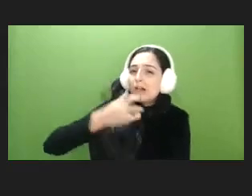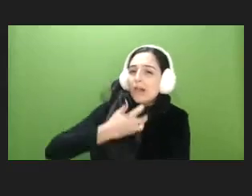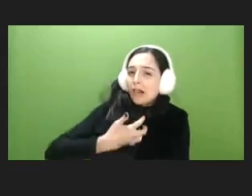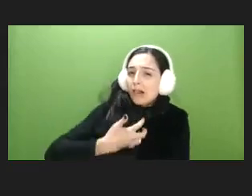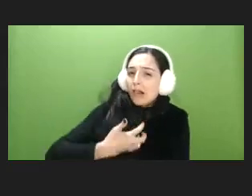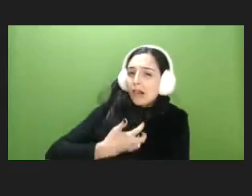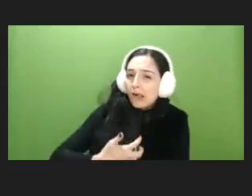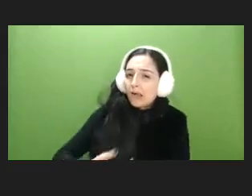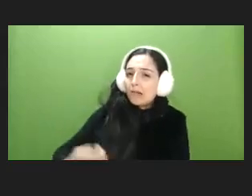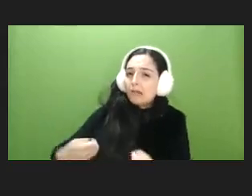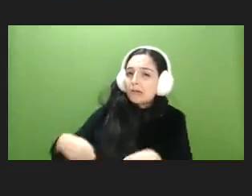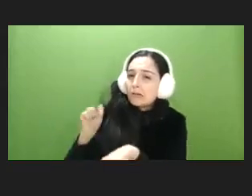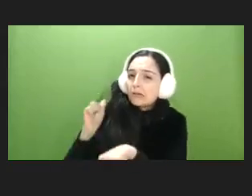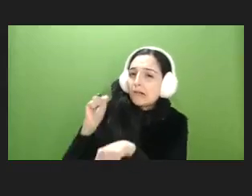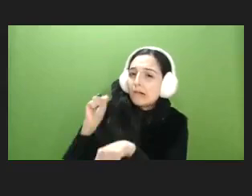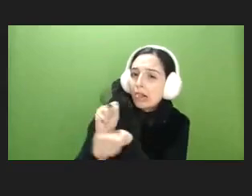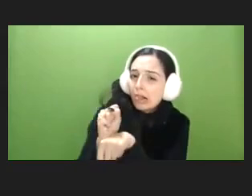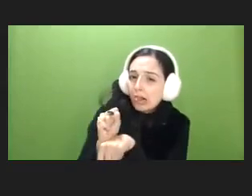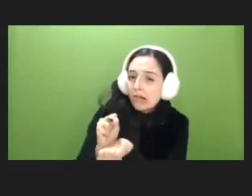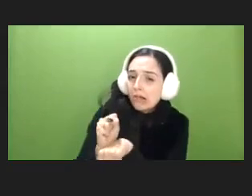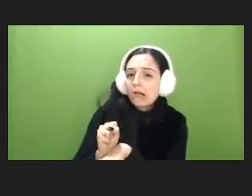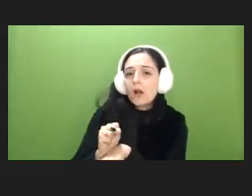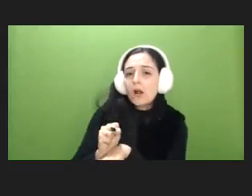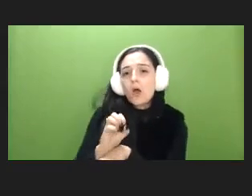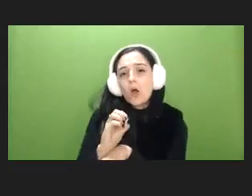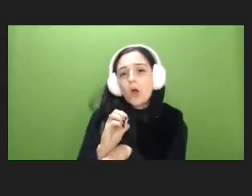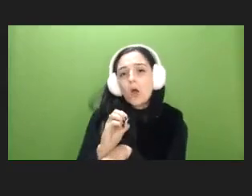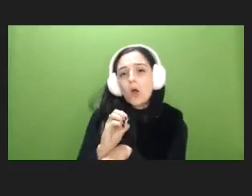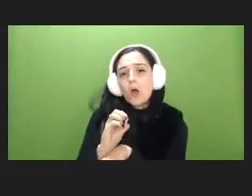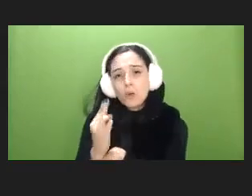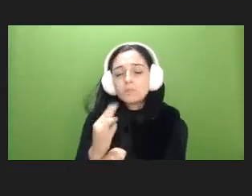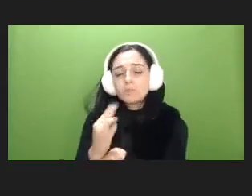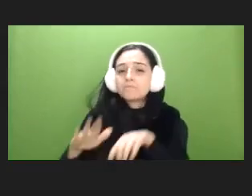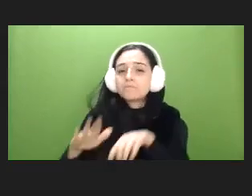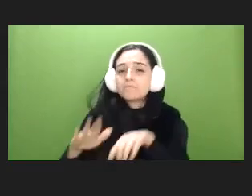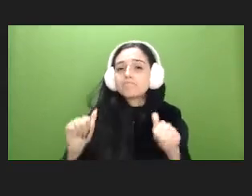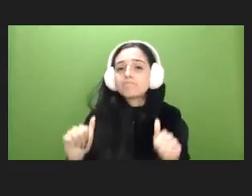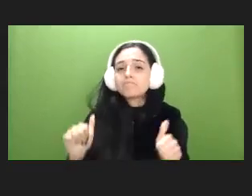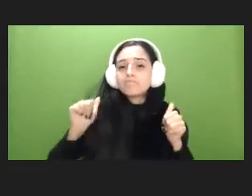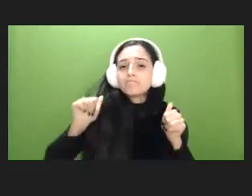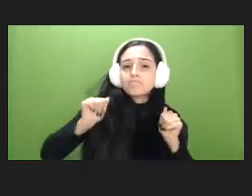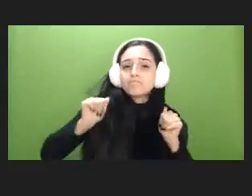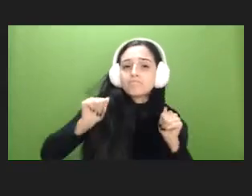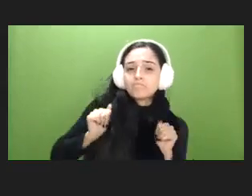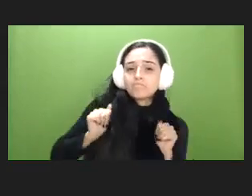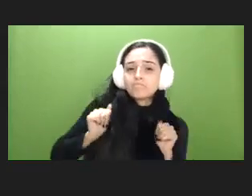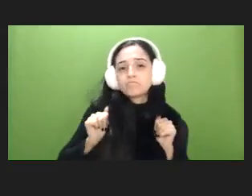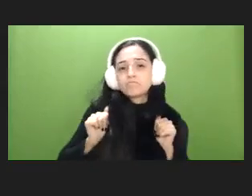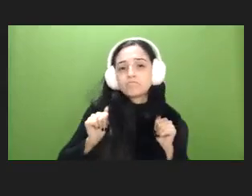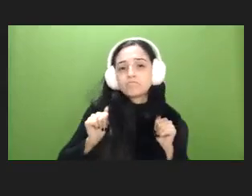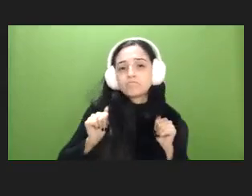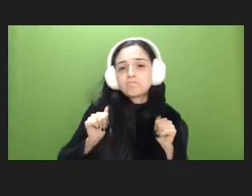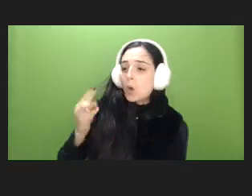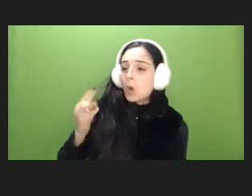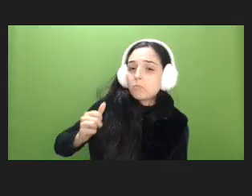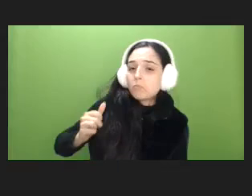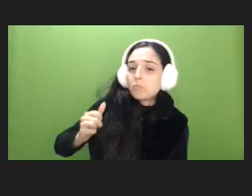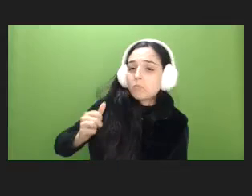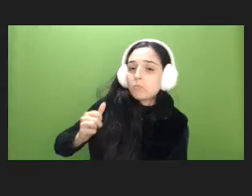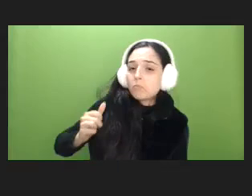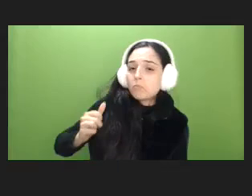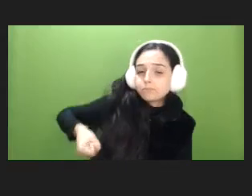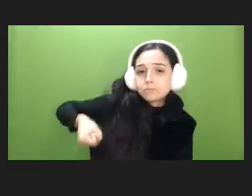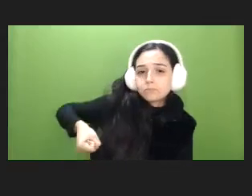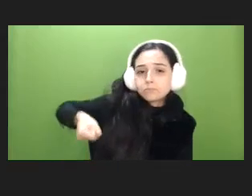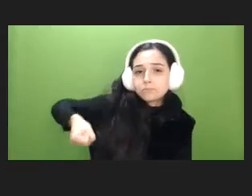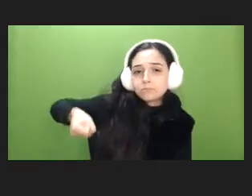parar de subir, ou então ela carregava uma uma bolsa de compras, agora não consegue